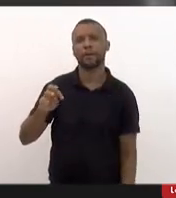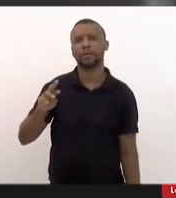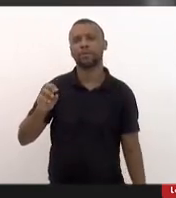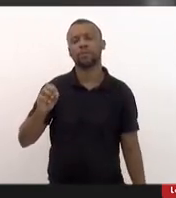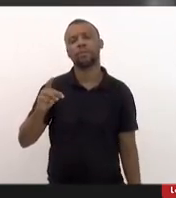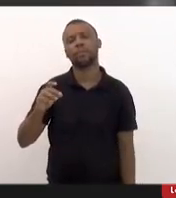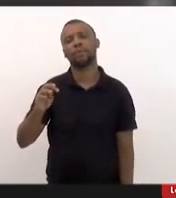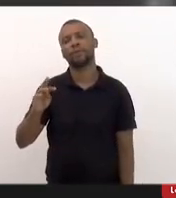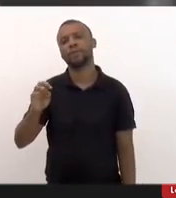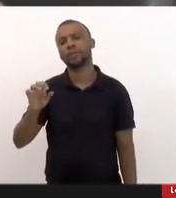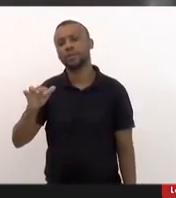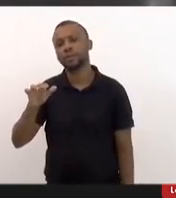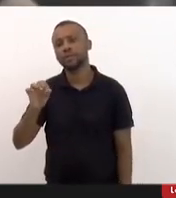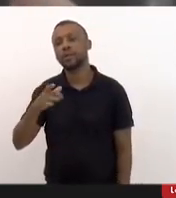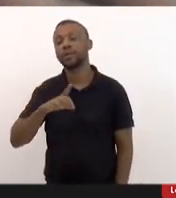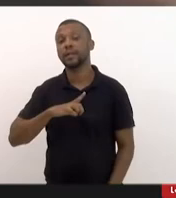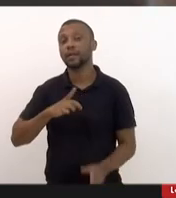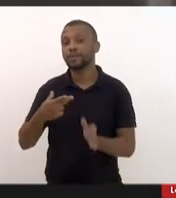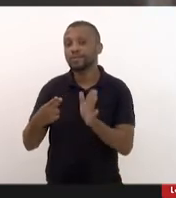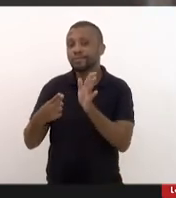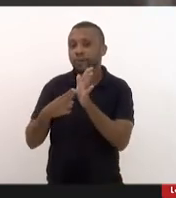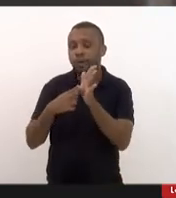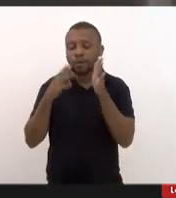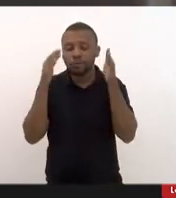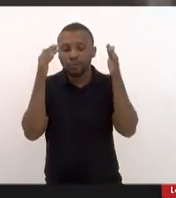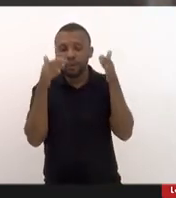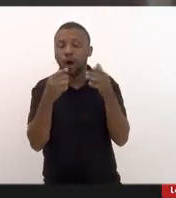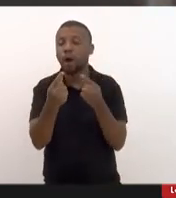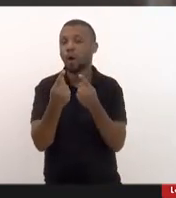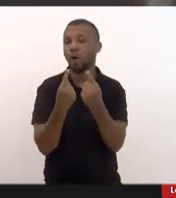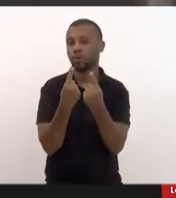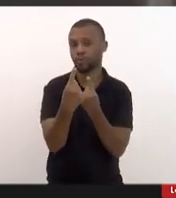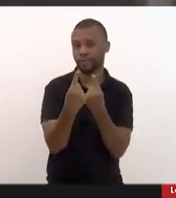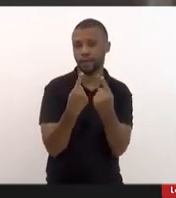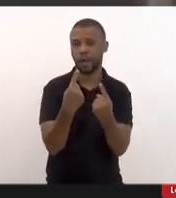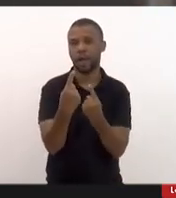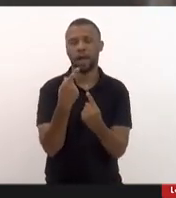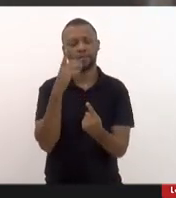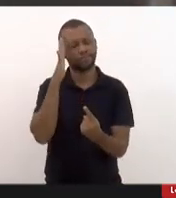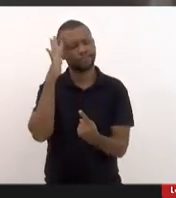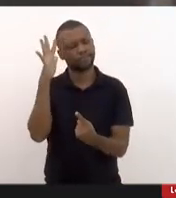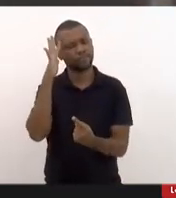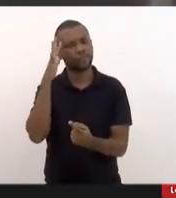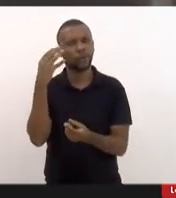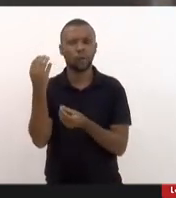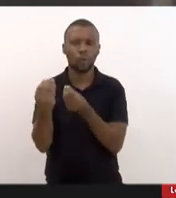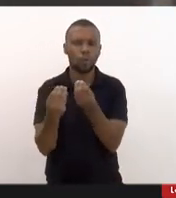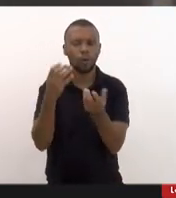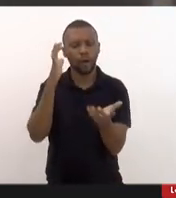origem, pelo menos do ponto de vista rodoviário, ele foi pensado como um expresso, uma via fechada.